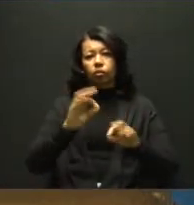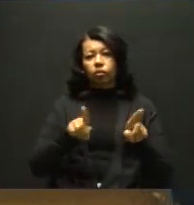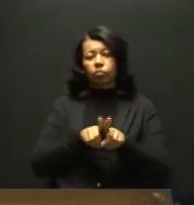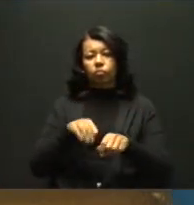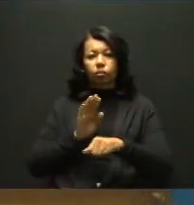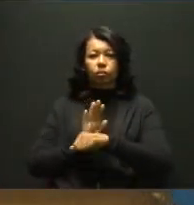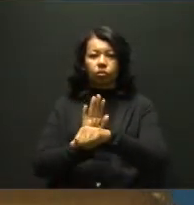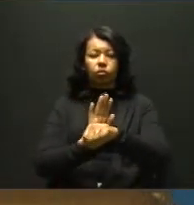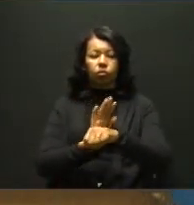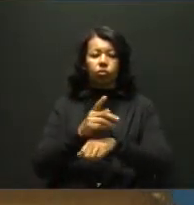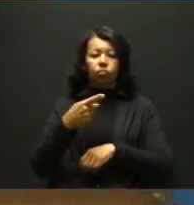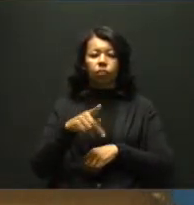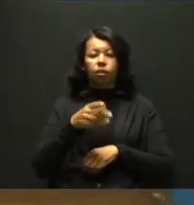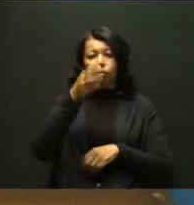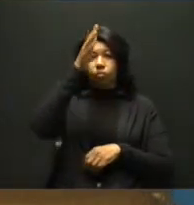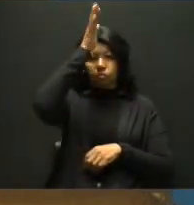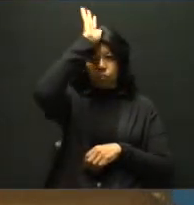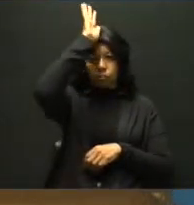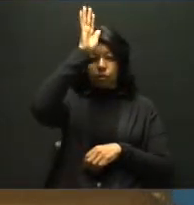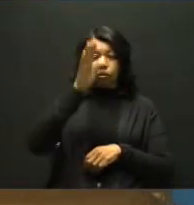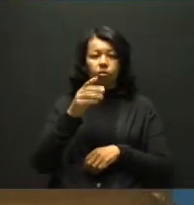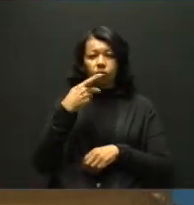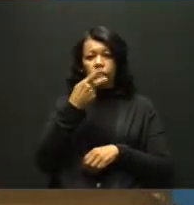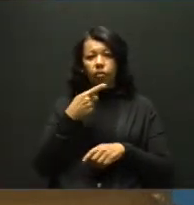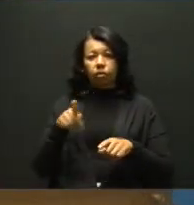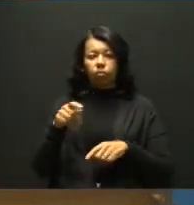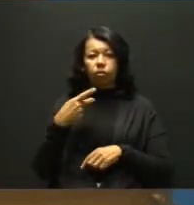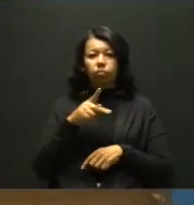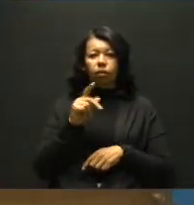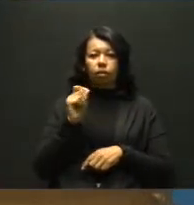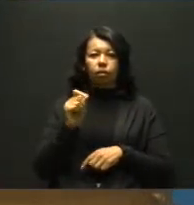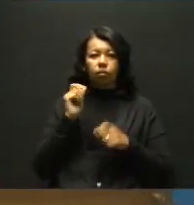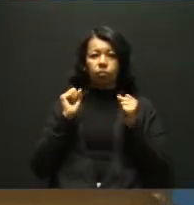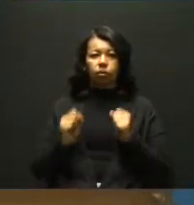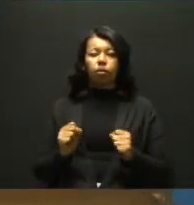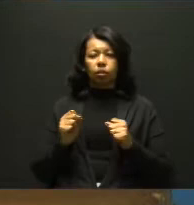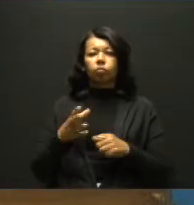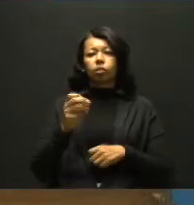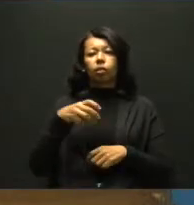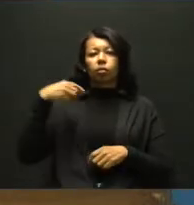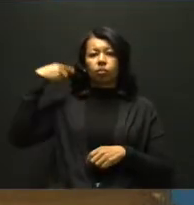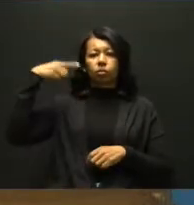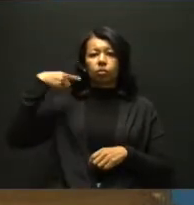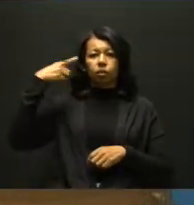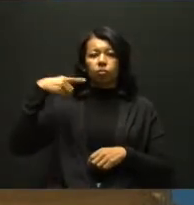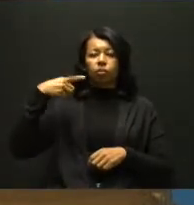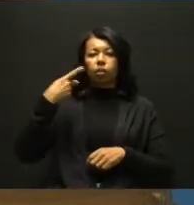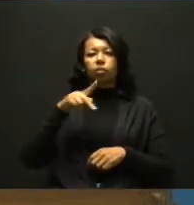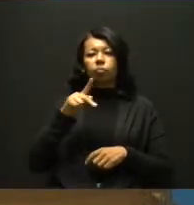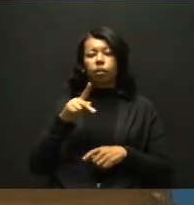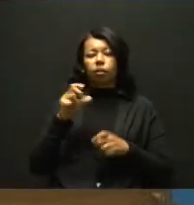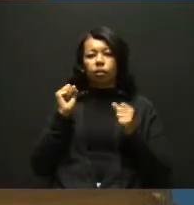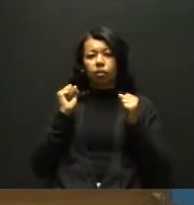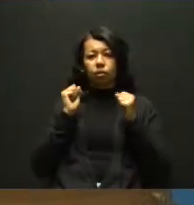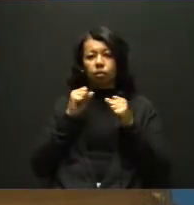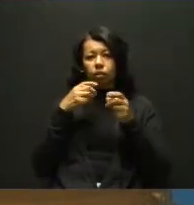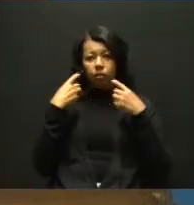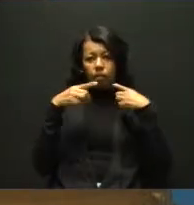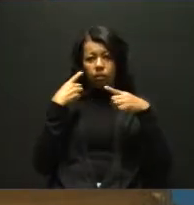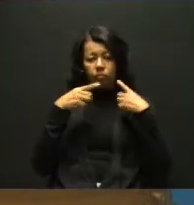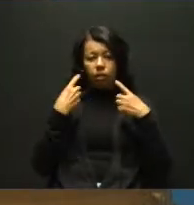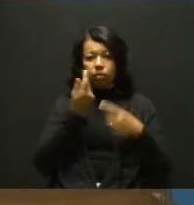uma ajuda de custos com o corpo de bombeiros mas falamos aí para que pudessem buscar os nossos deputados para que cobrasse do